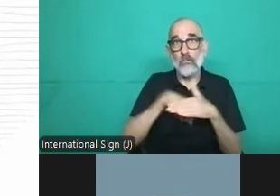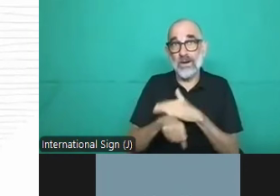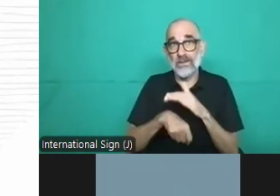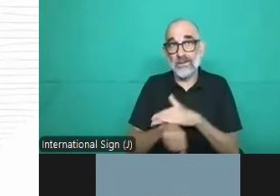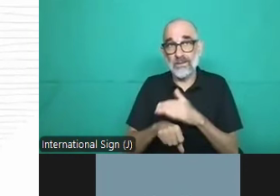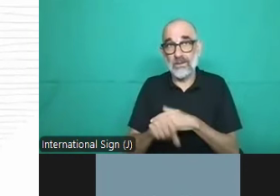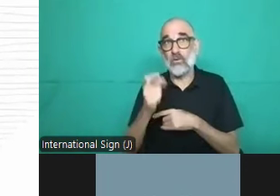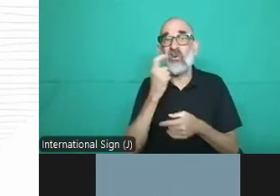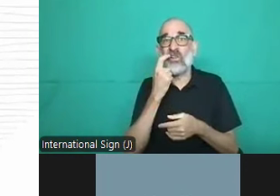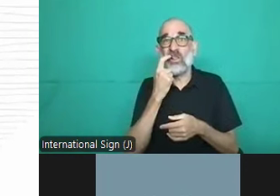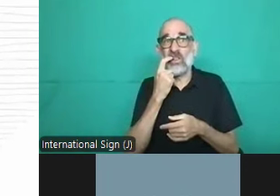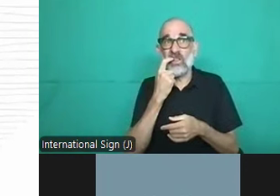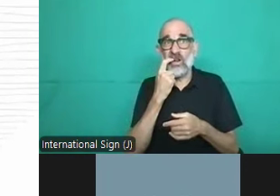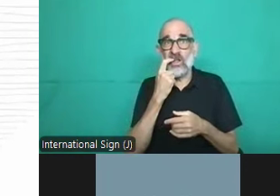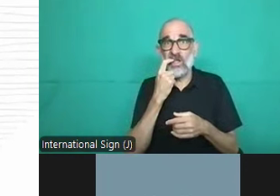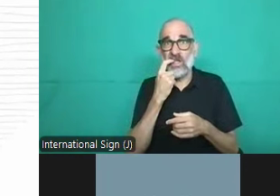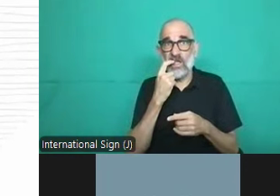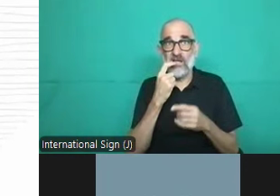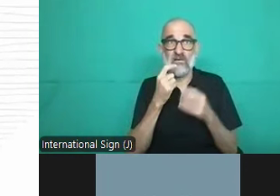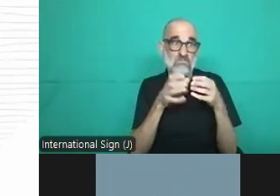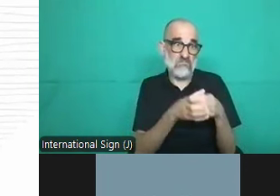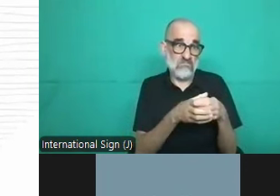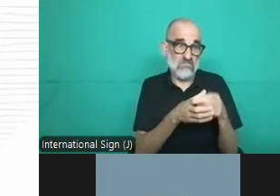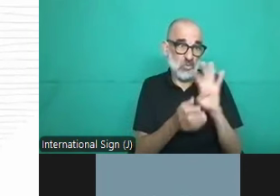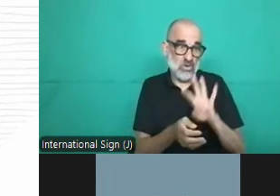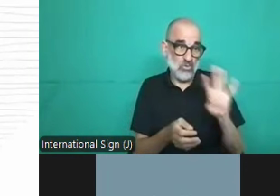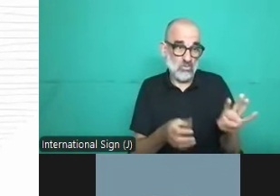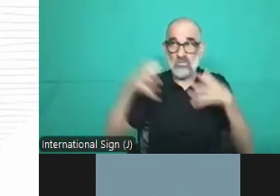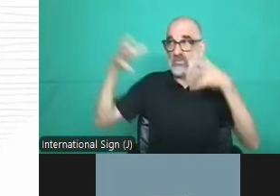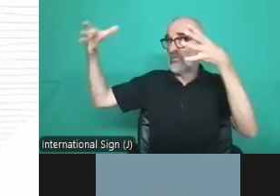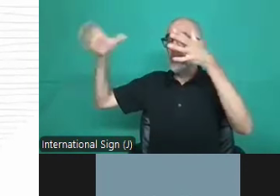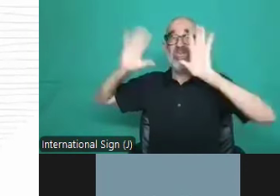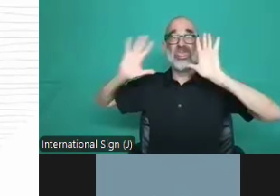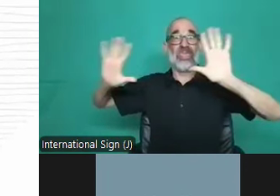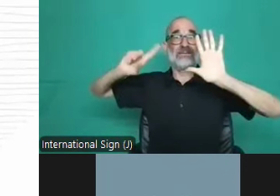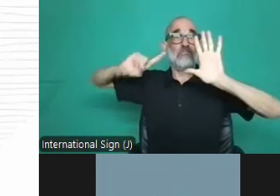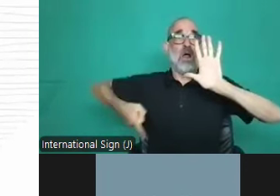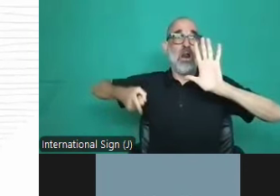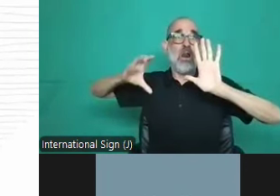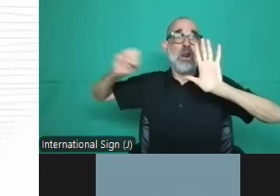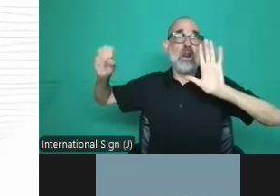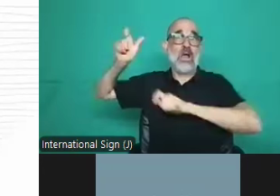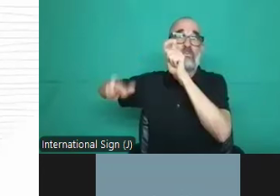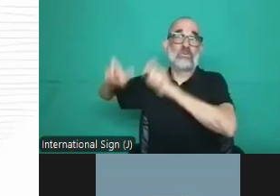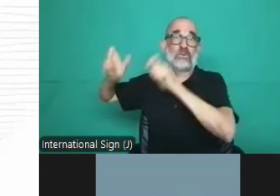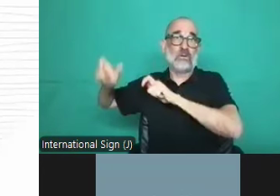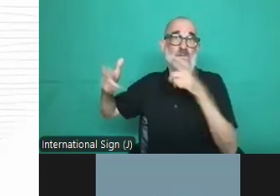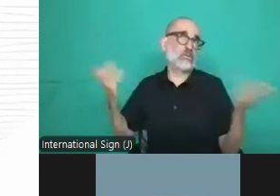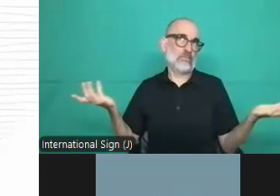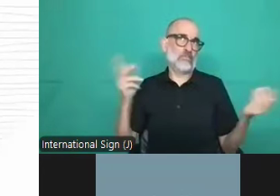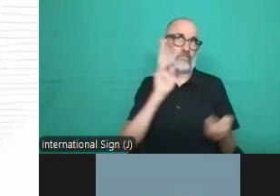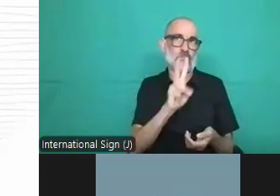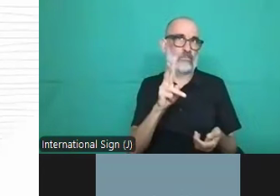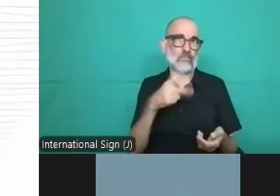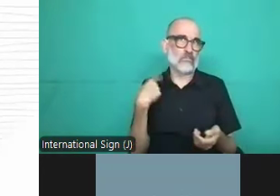detalle E no aqui, nos com vamos a mais detener a revisar detalhe, esta información, não más vamos es para que revisar essa ustedes informação, conozcan que é tenemos un somente para que dashboard en vocês nuestra página web de conheçam que OPS y existe um